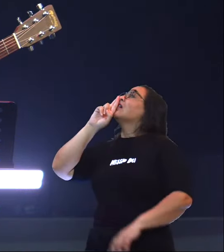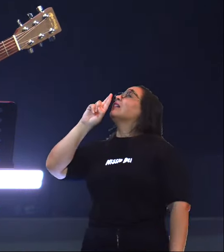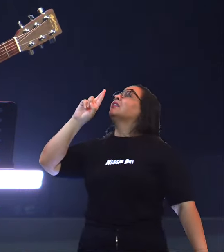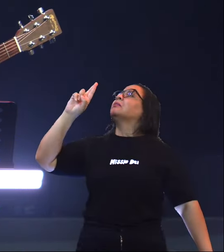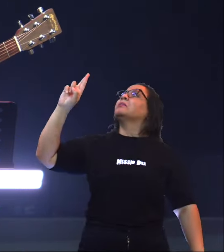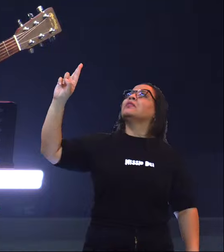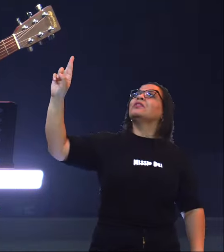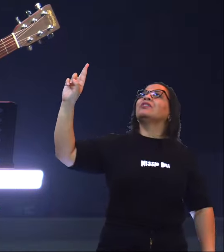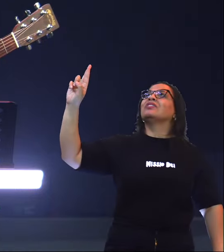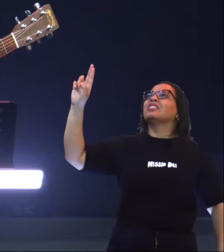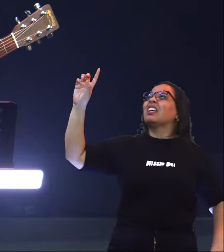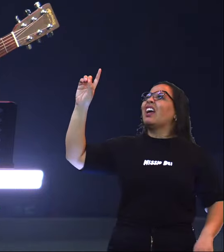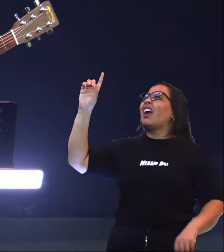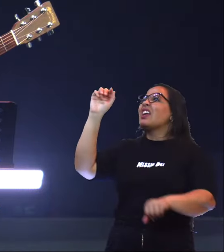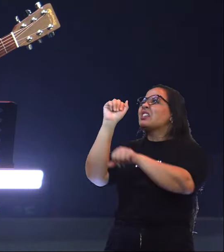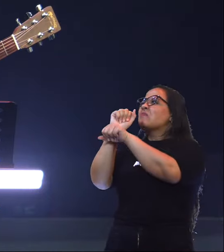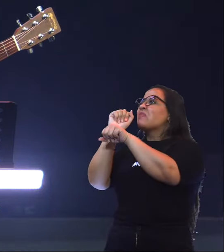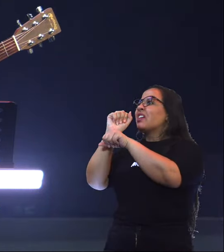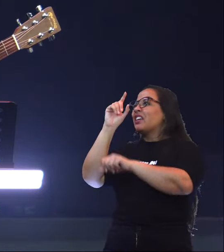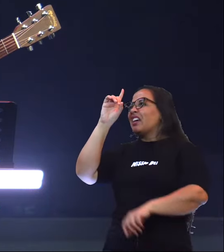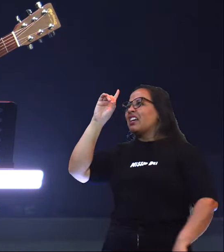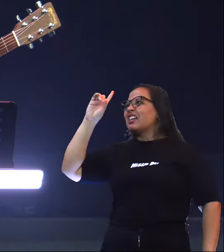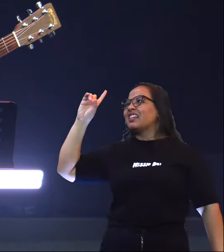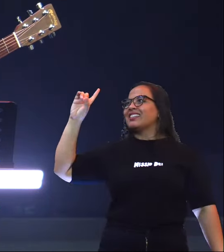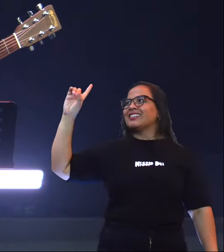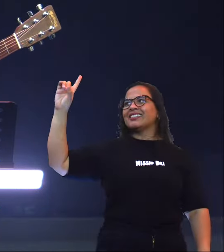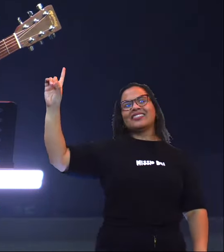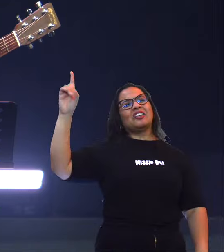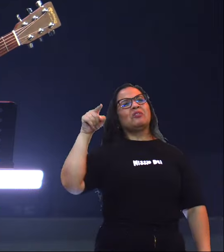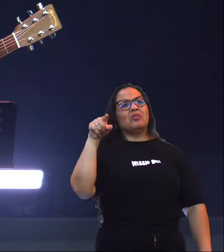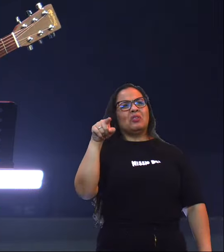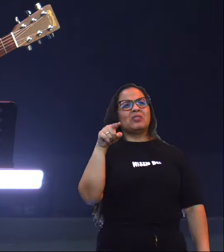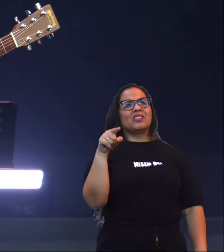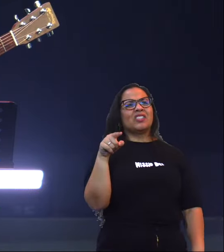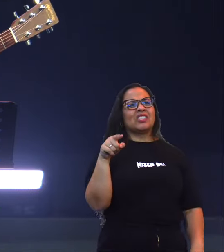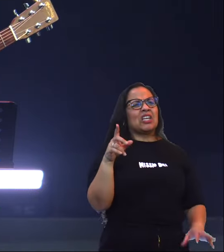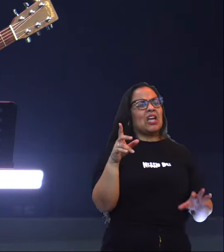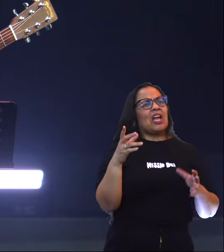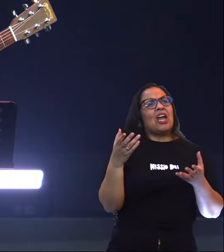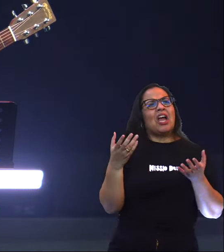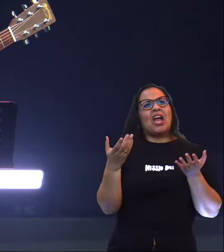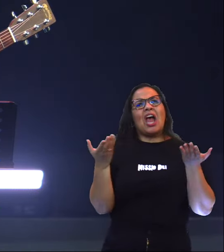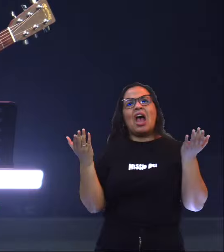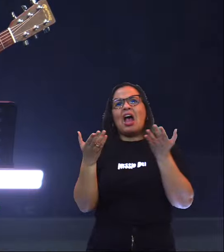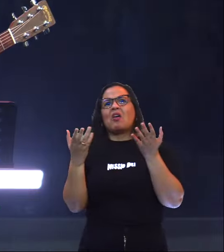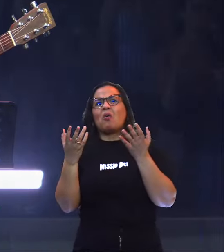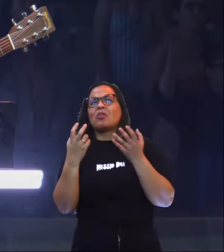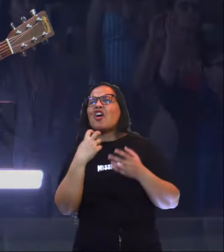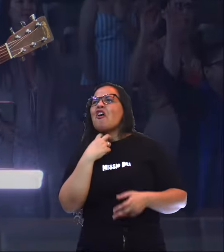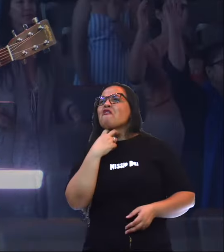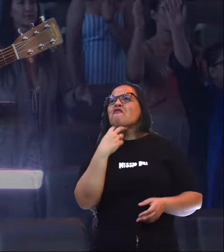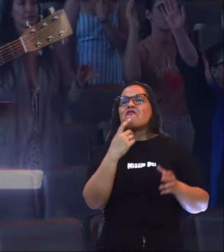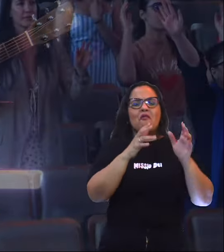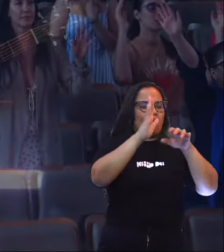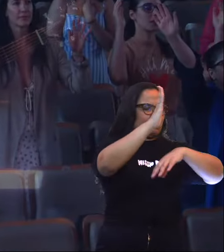Vamos ter expectativa nele. Se você puder erguer a sua voz, ou melhor, erguer as suas mãos, erga as suas